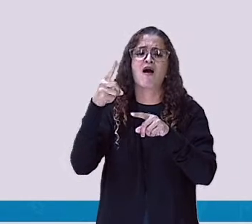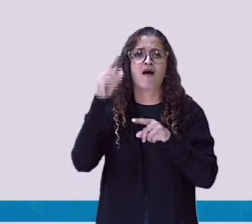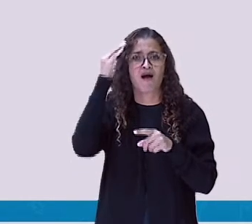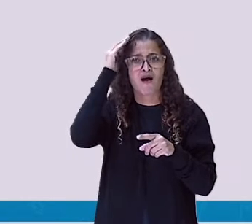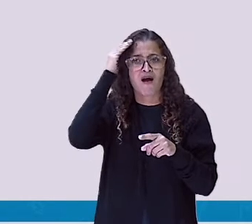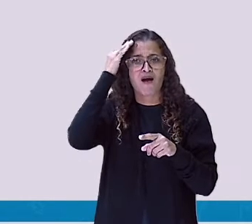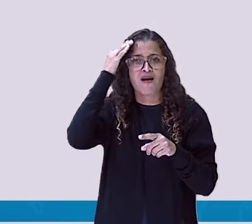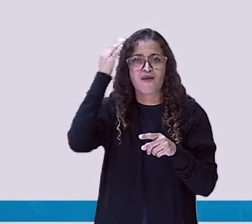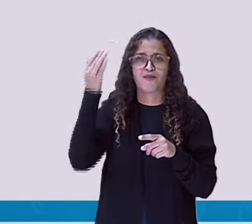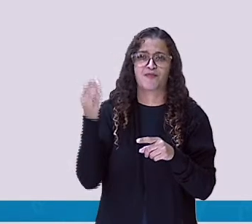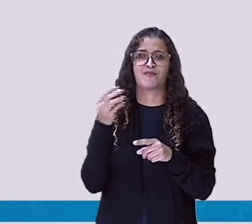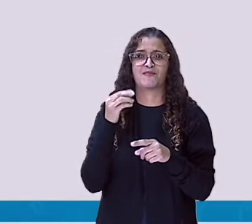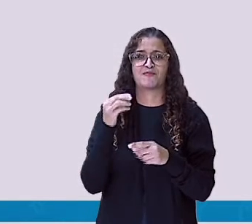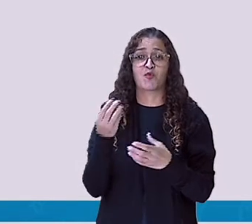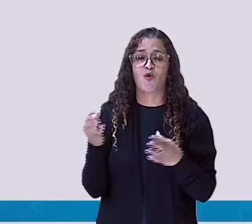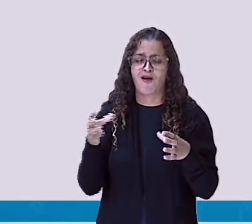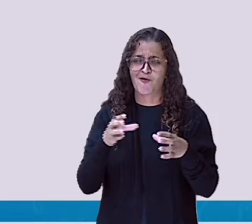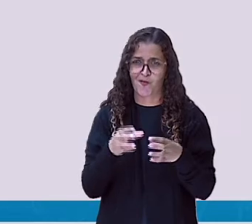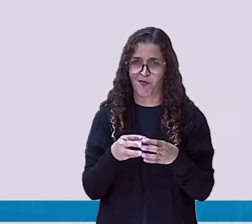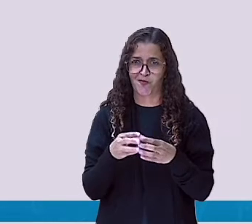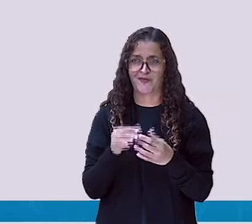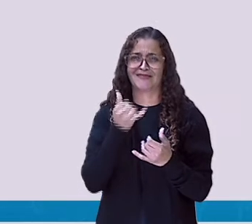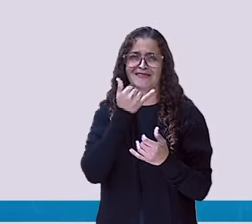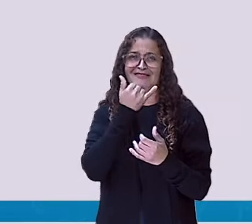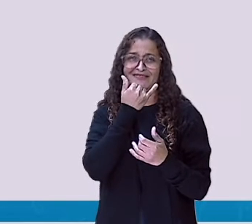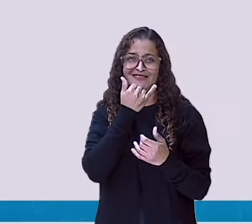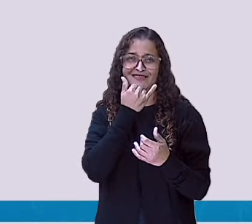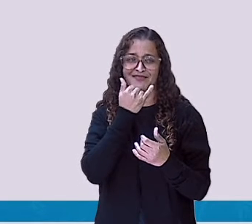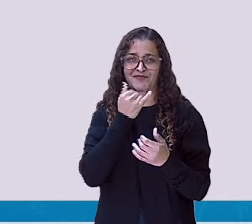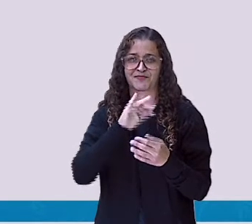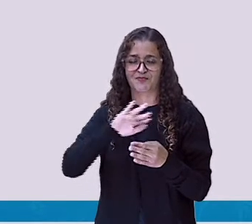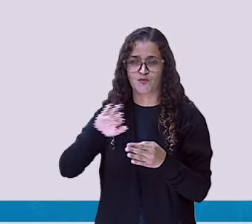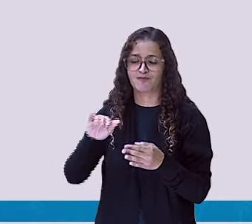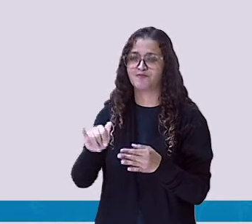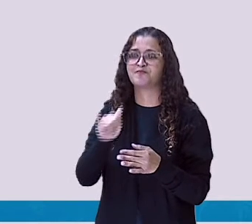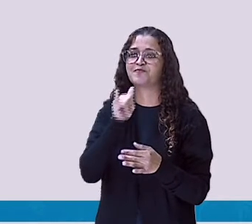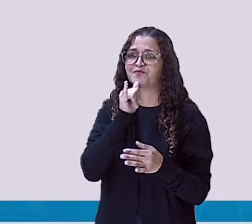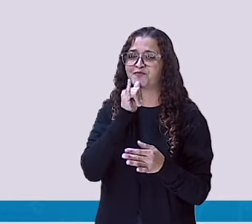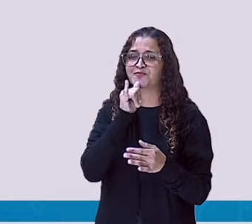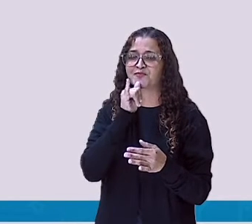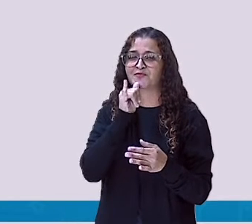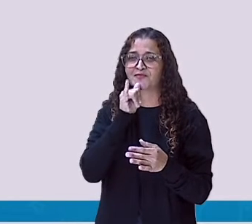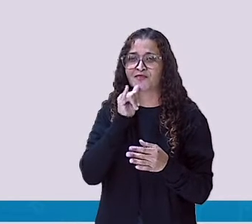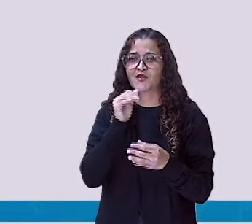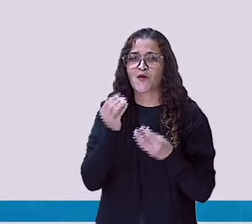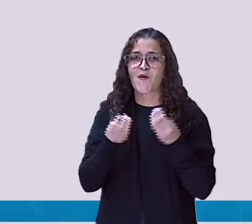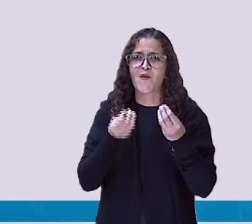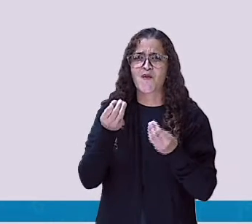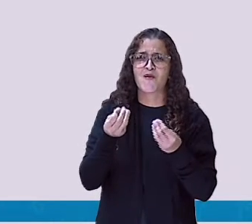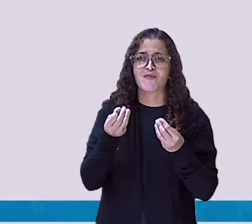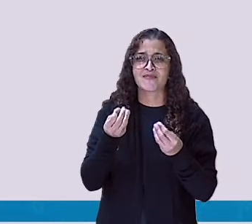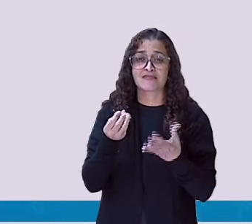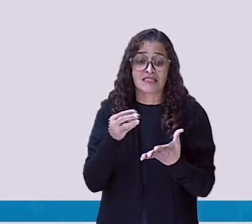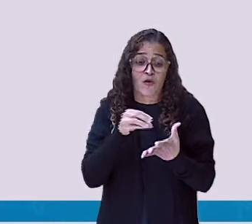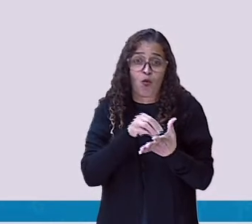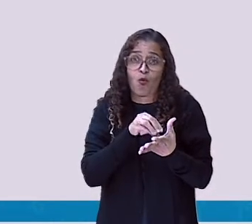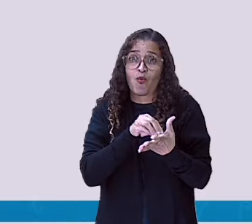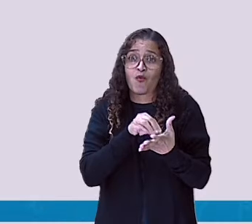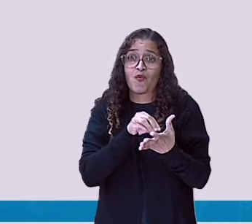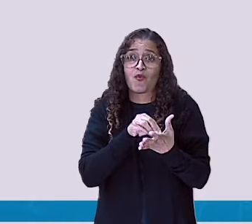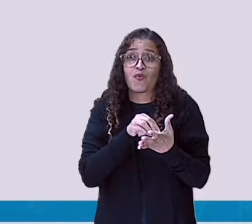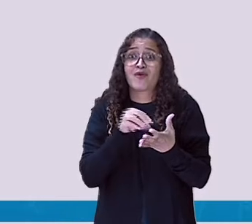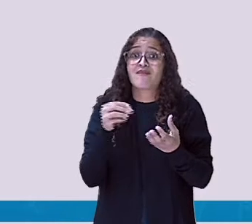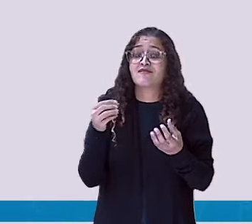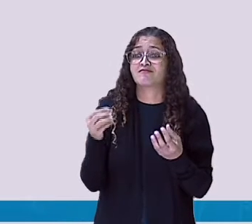aí a cereja no nosso bolo, nós temos a legenda, porque mesmo que você não consiga aí perceber